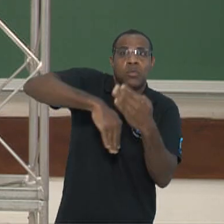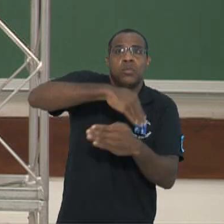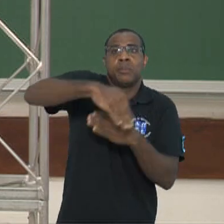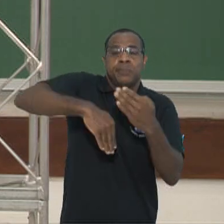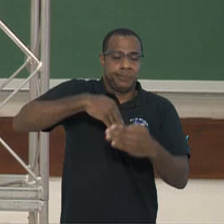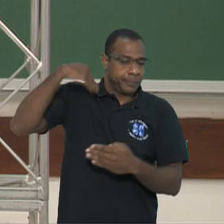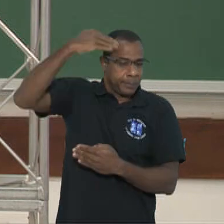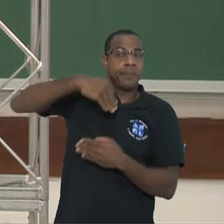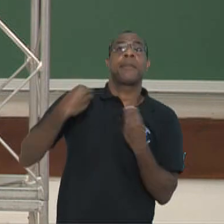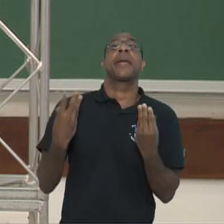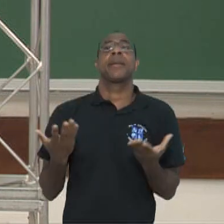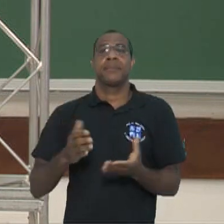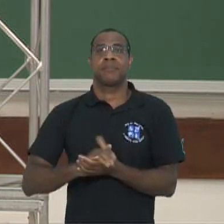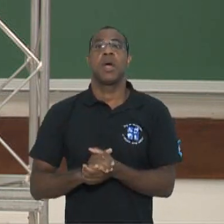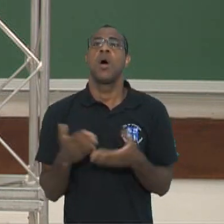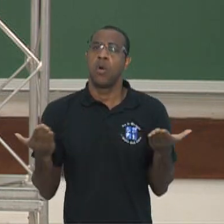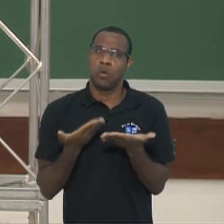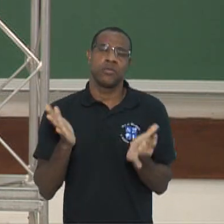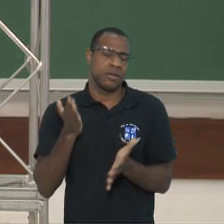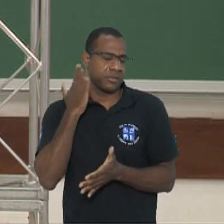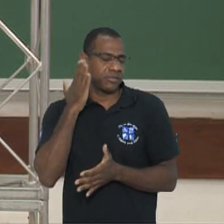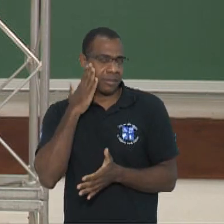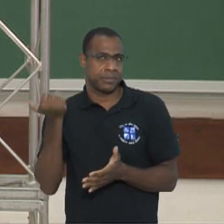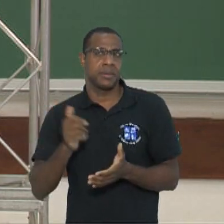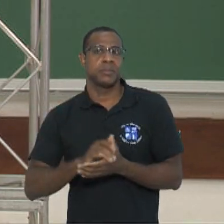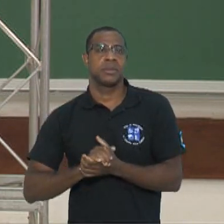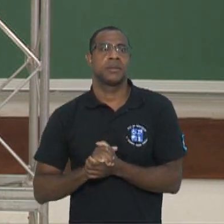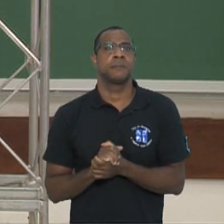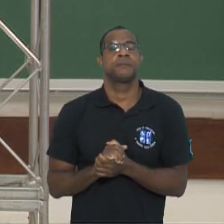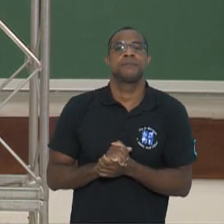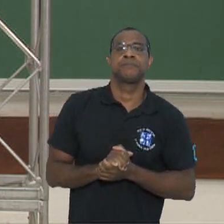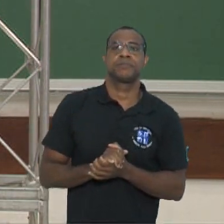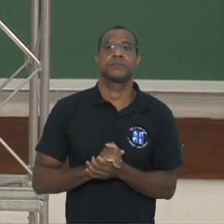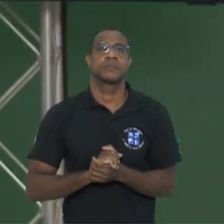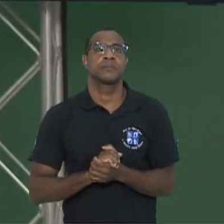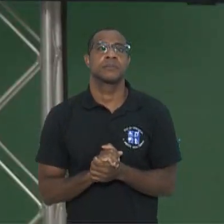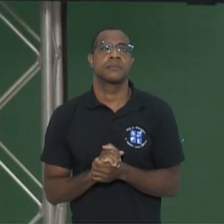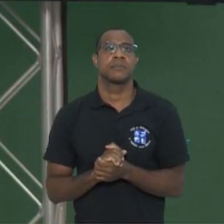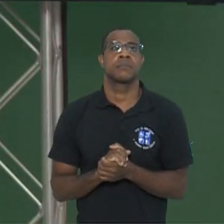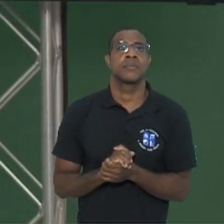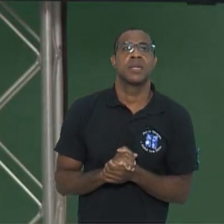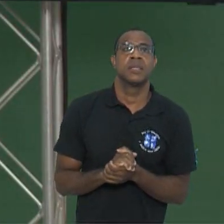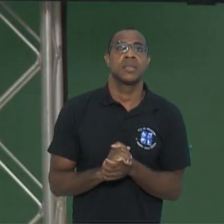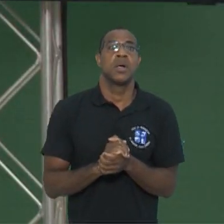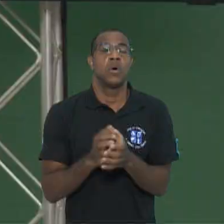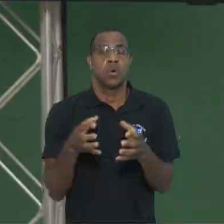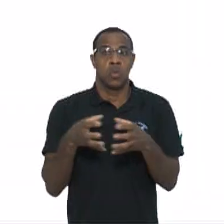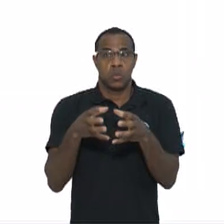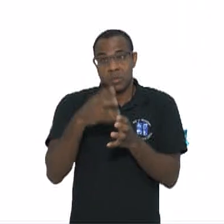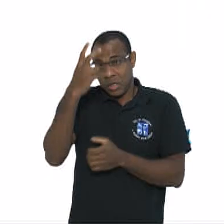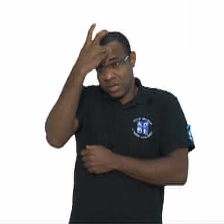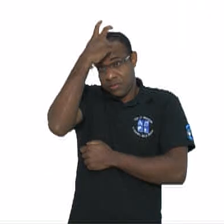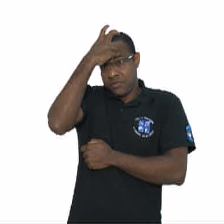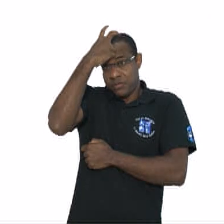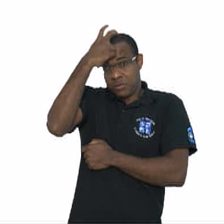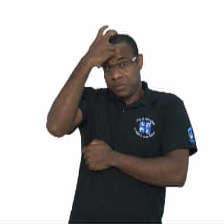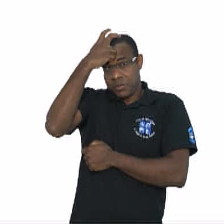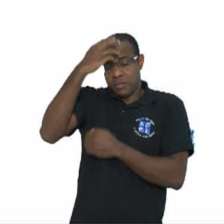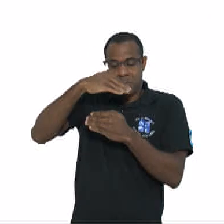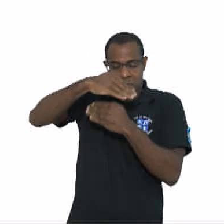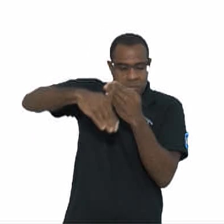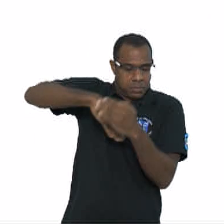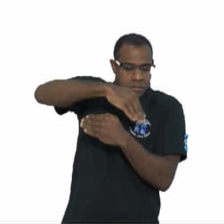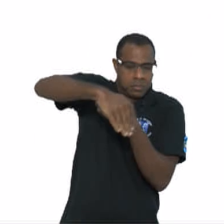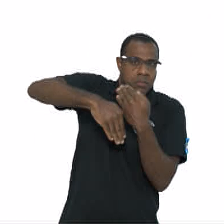mumificavam? Hoje nós sabemos, graças às traduções do Champollion. Os egípcios mumificavam seus mortos por causa